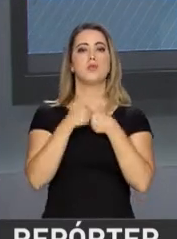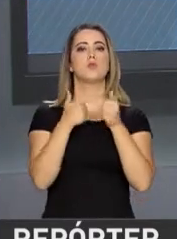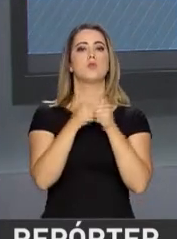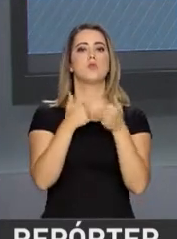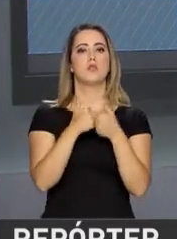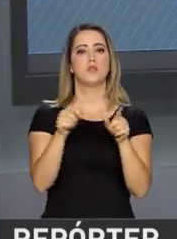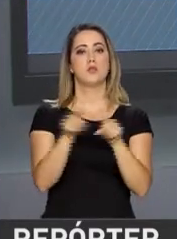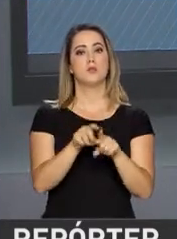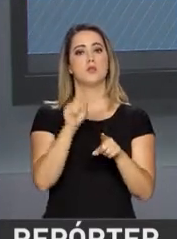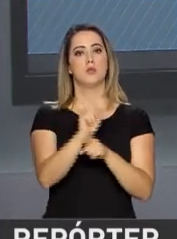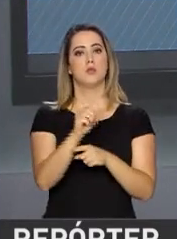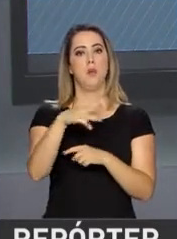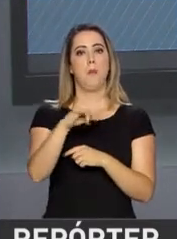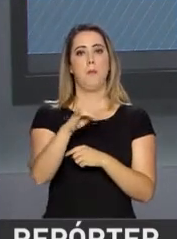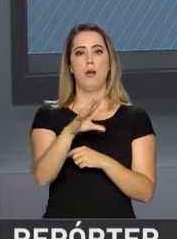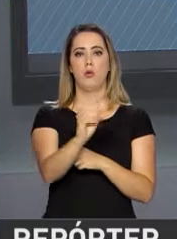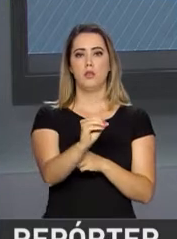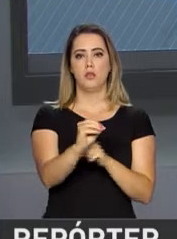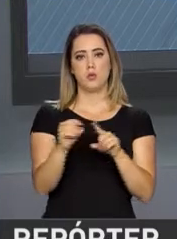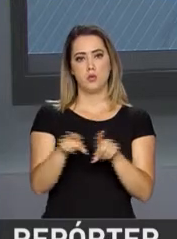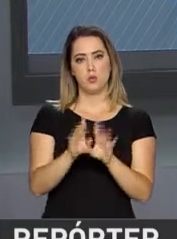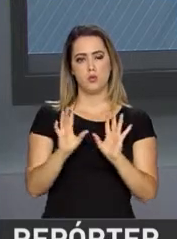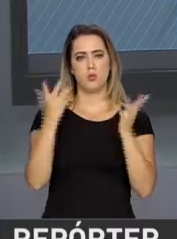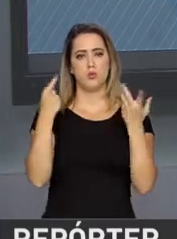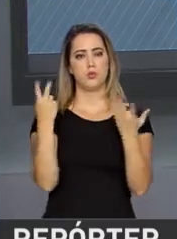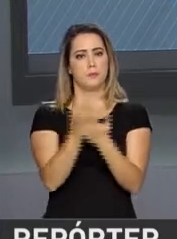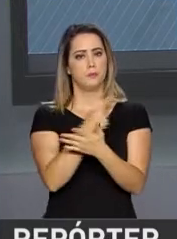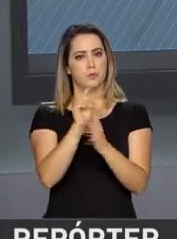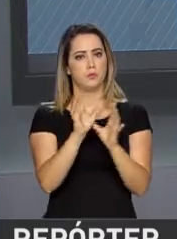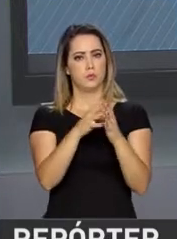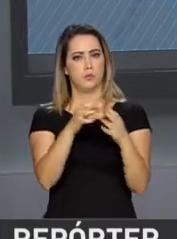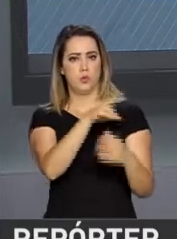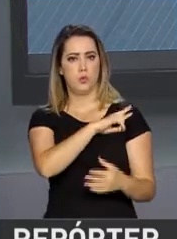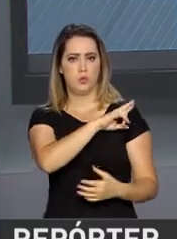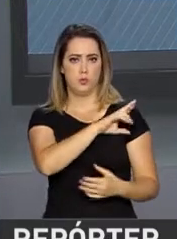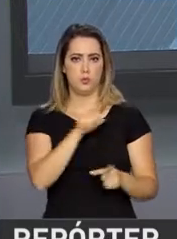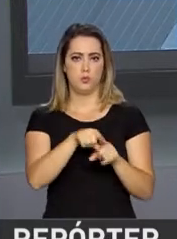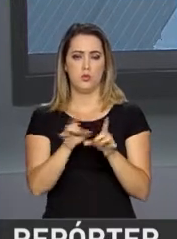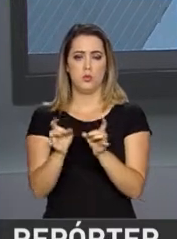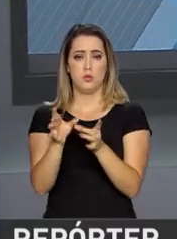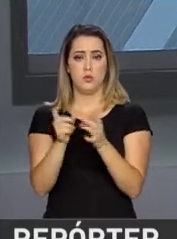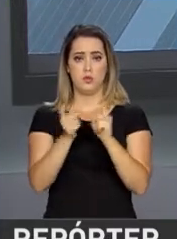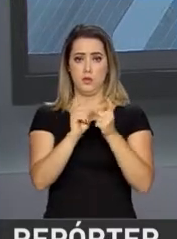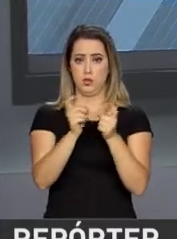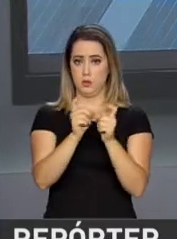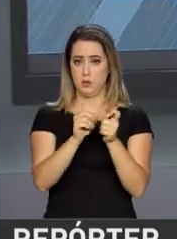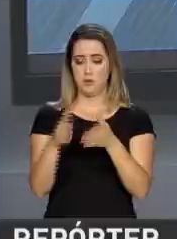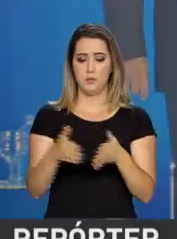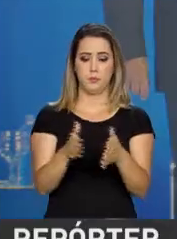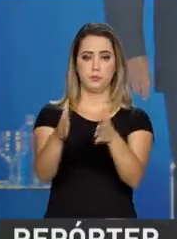Transportes, Portos e Aviação Civil, Maurício Quintela, durante um evento que reuniu representantes do setor de concessionárias de rodovias.